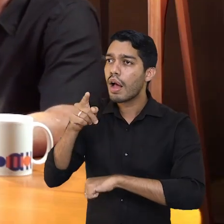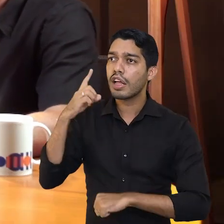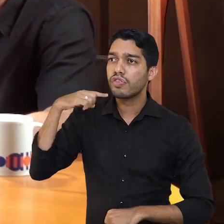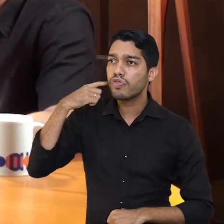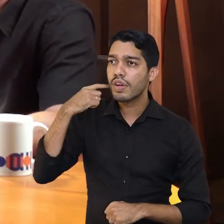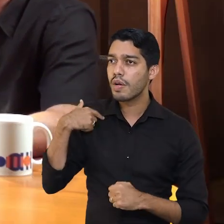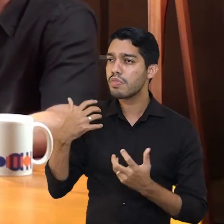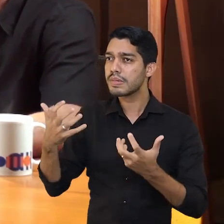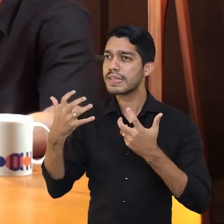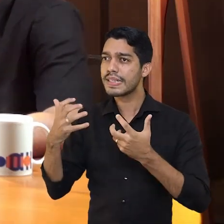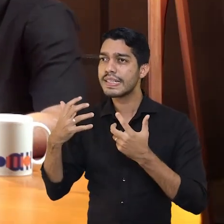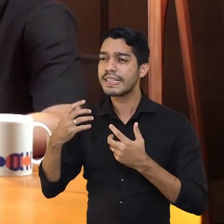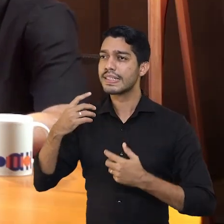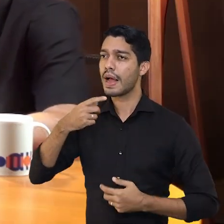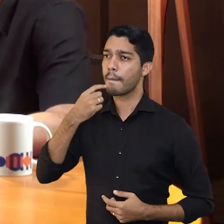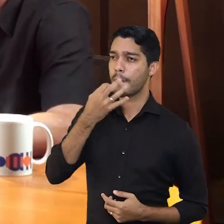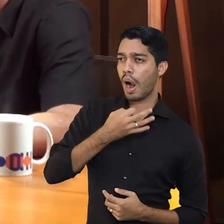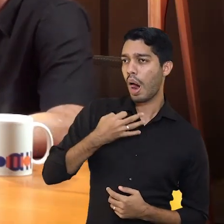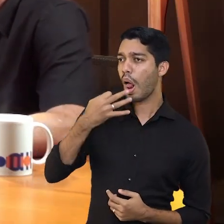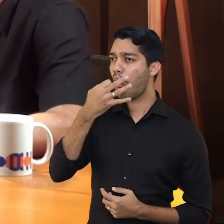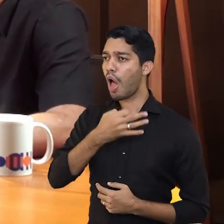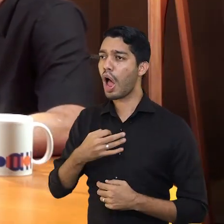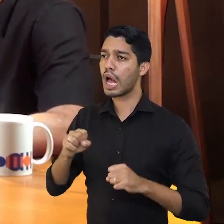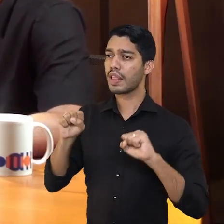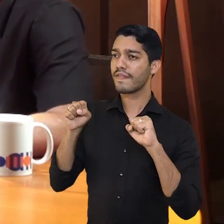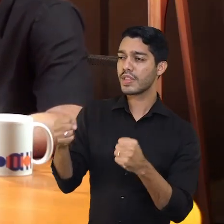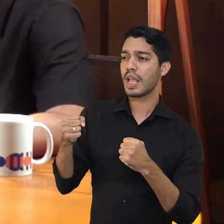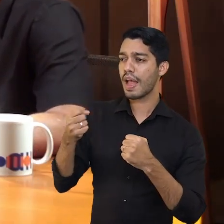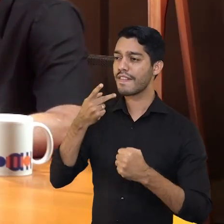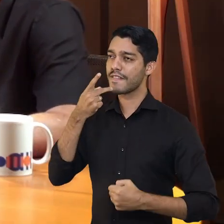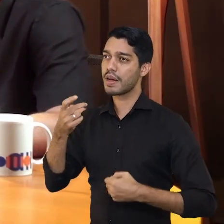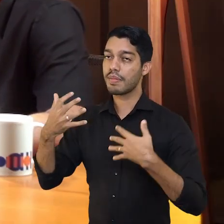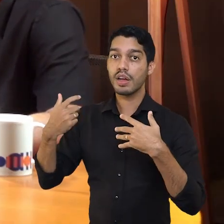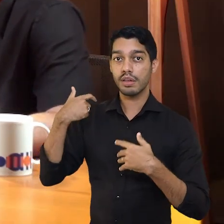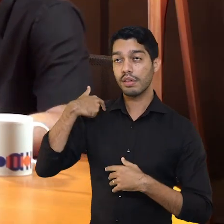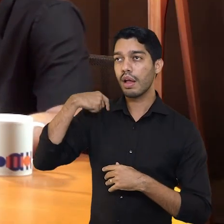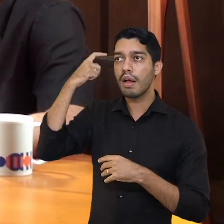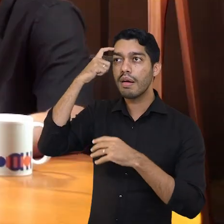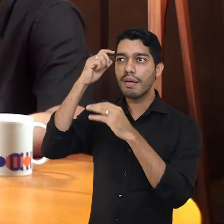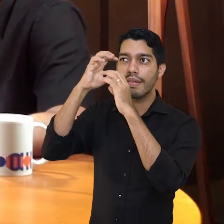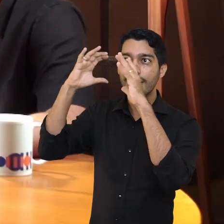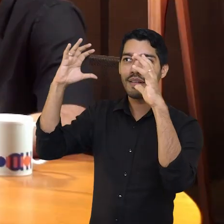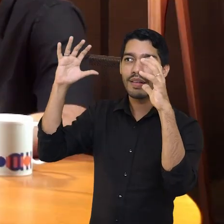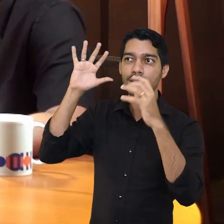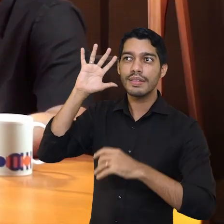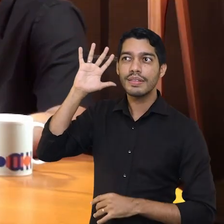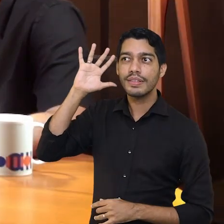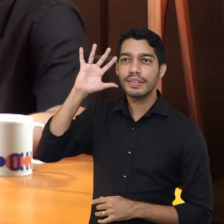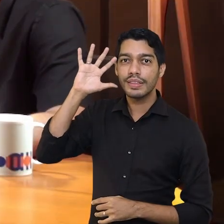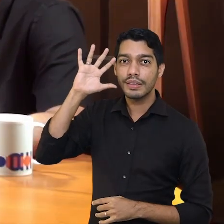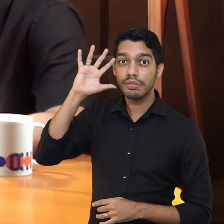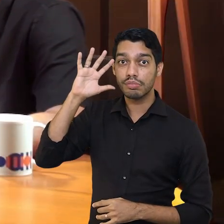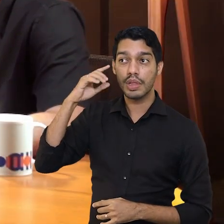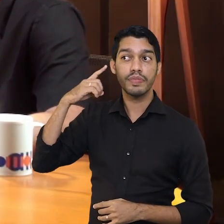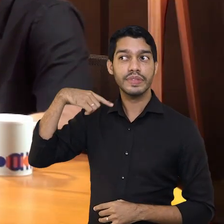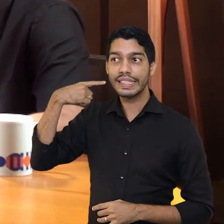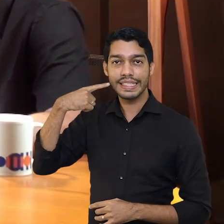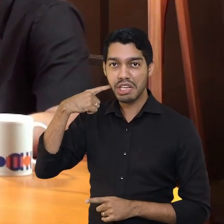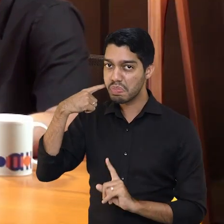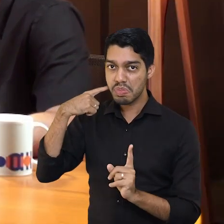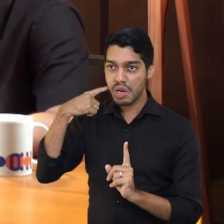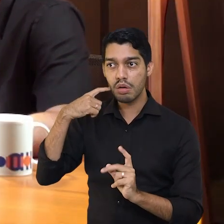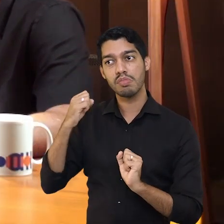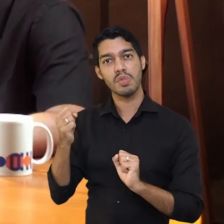quer brilhar ali falando, defendendo os nossos casos. Então eu tinha toda essa ideia e que se não fosse direito, talvez eu